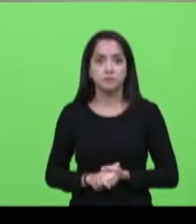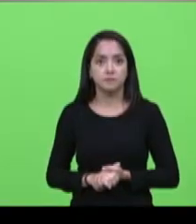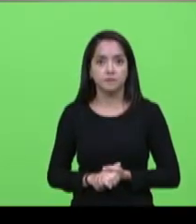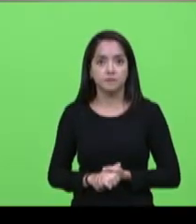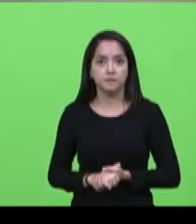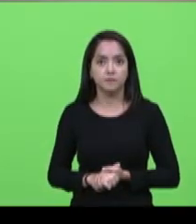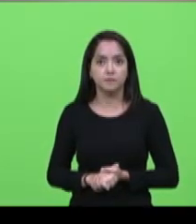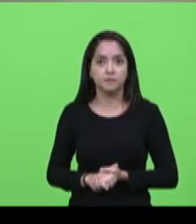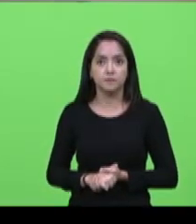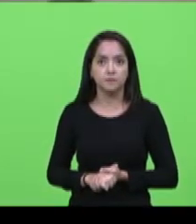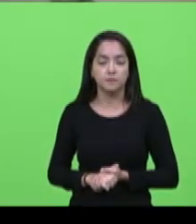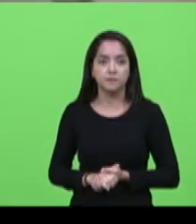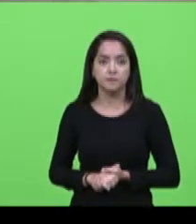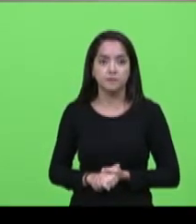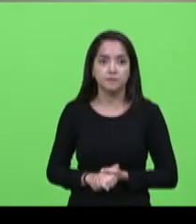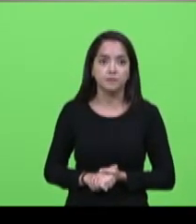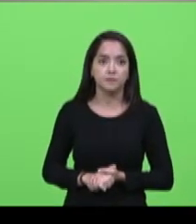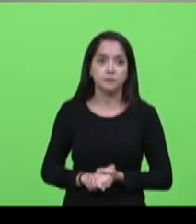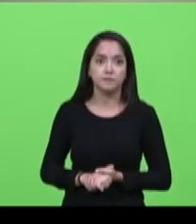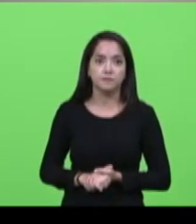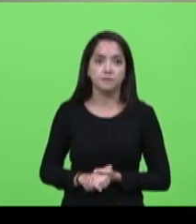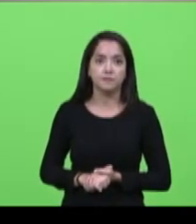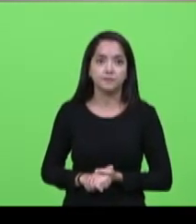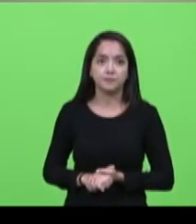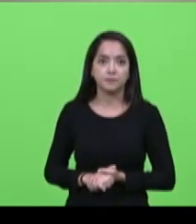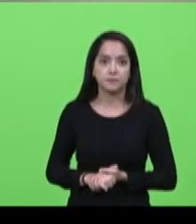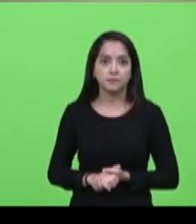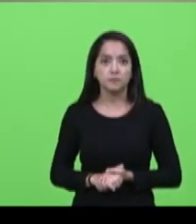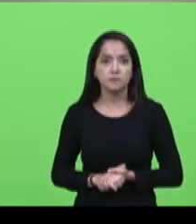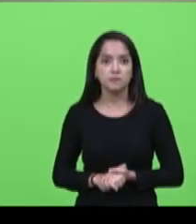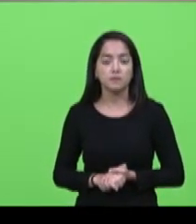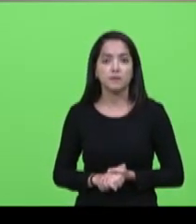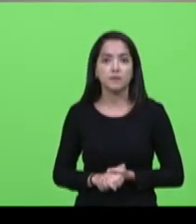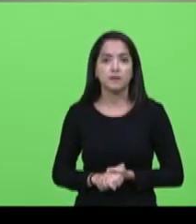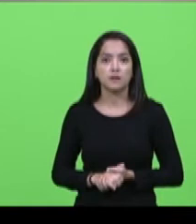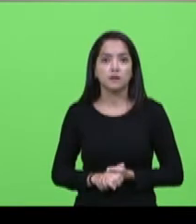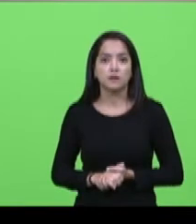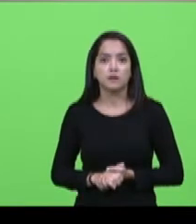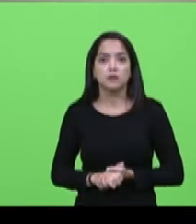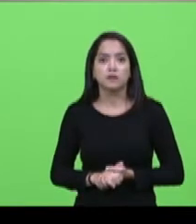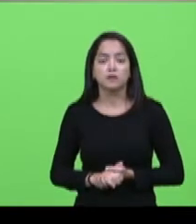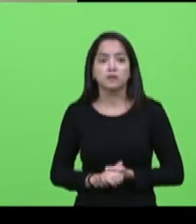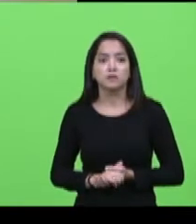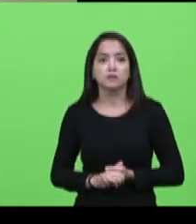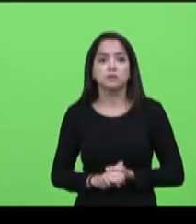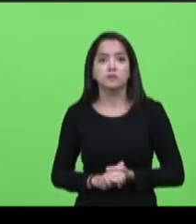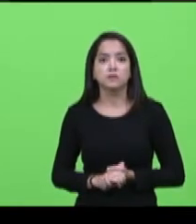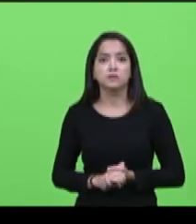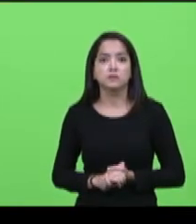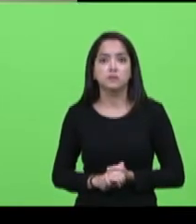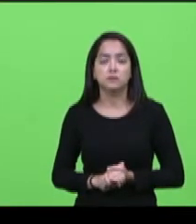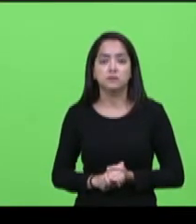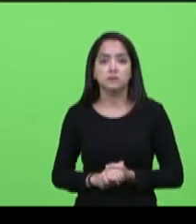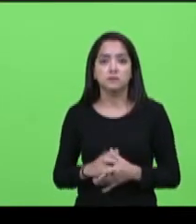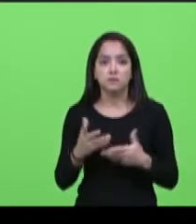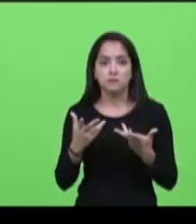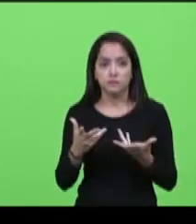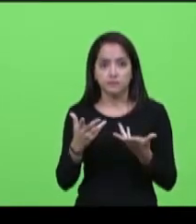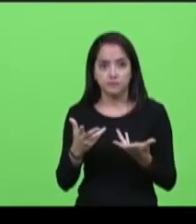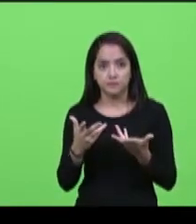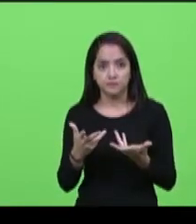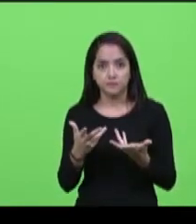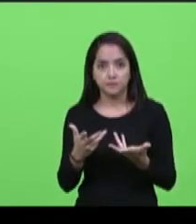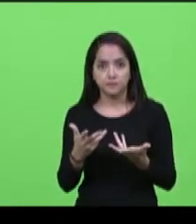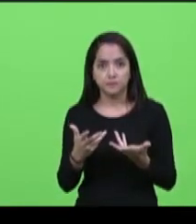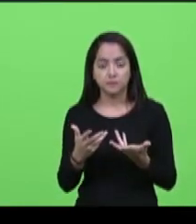Deputado, pela ordem, deputado Jessé. Tem a palavra pela ordem, deputado Jessé. Eu também queria aqui endossar, porque